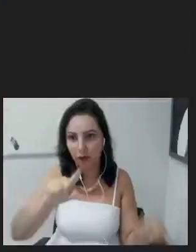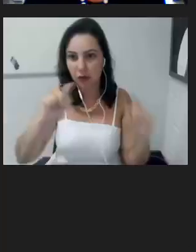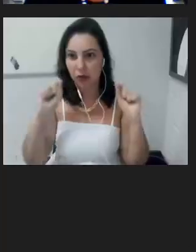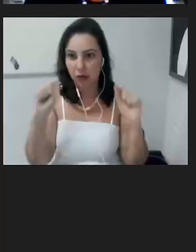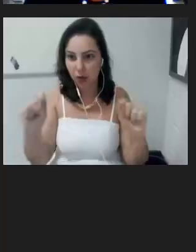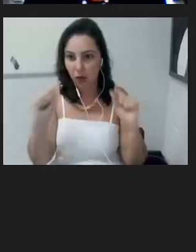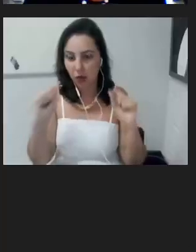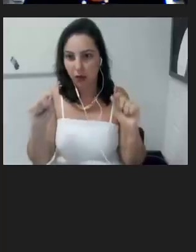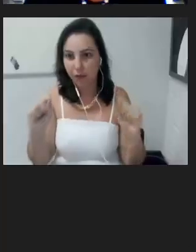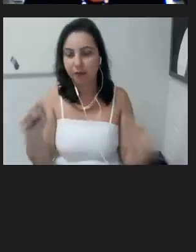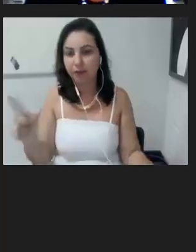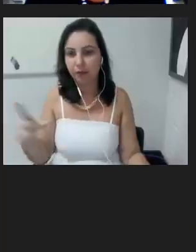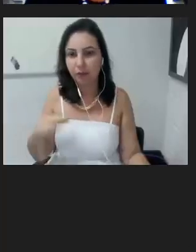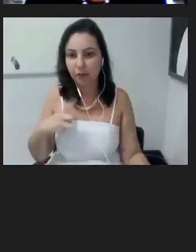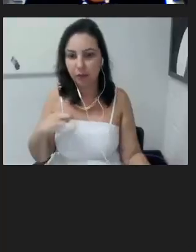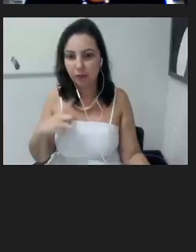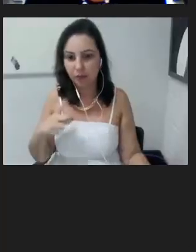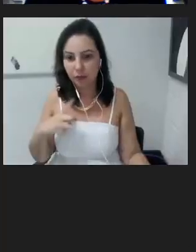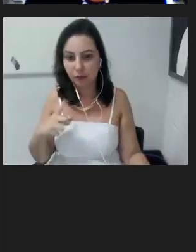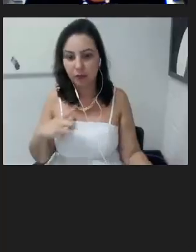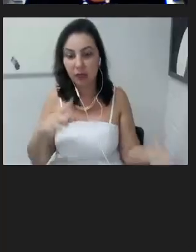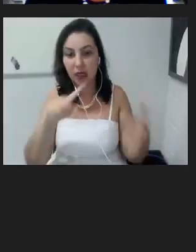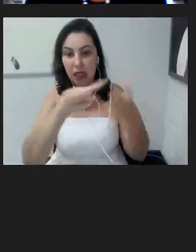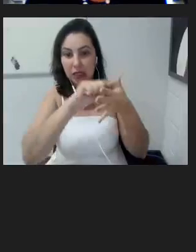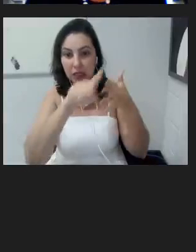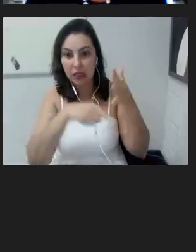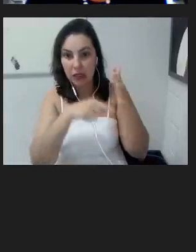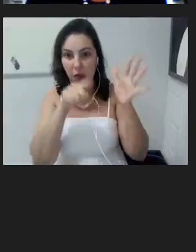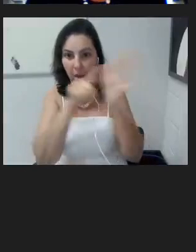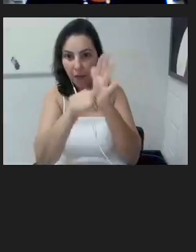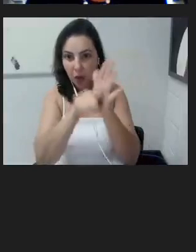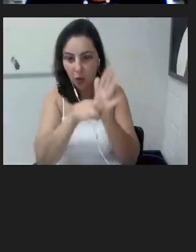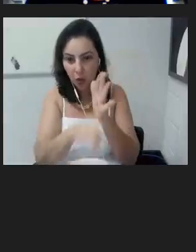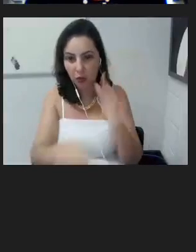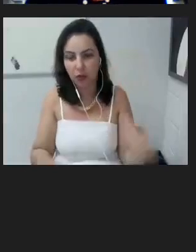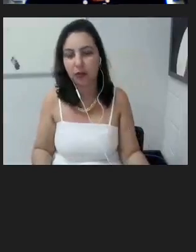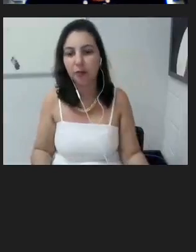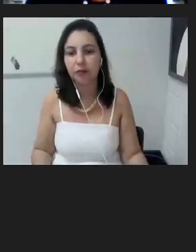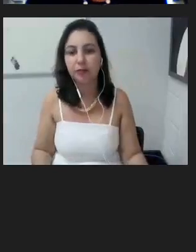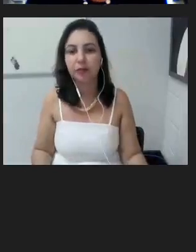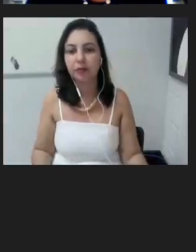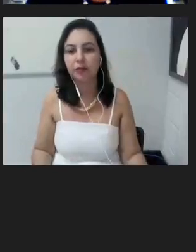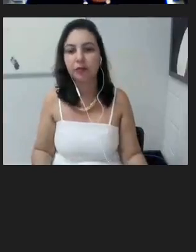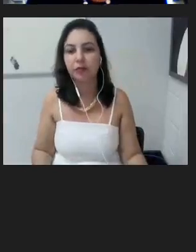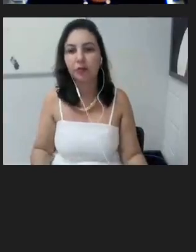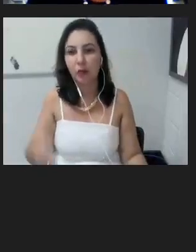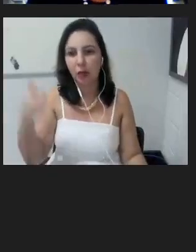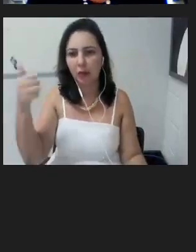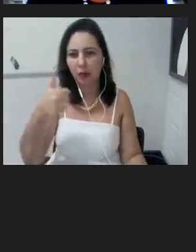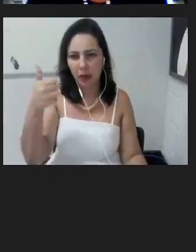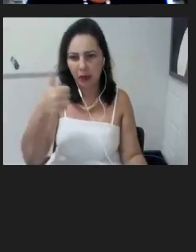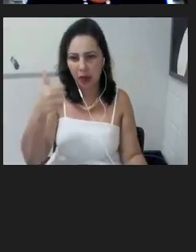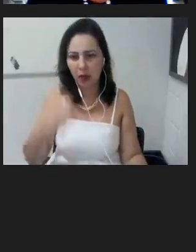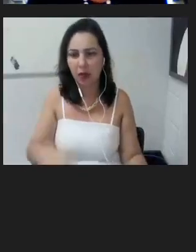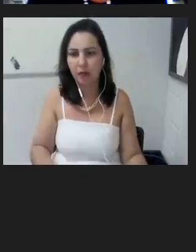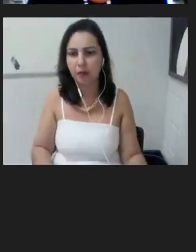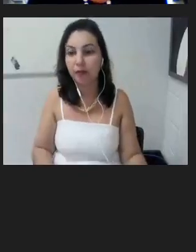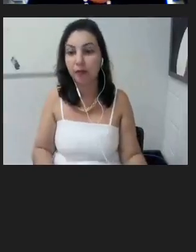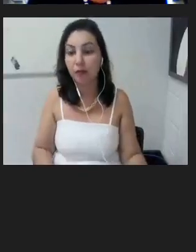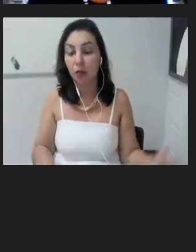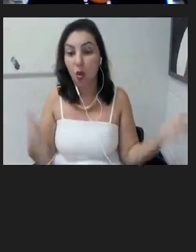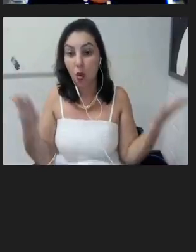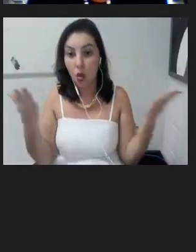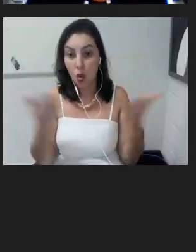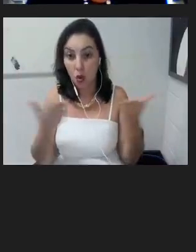essas, são 5 perguntas. A primeira, com base no que foi trabalhado hoje na